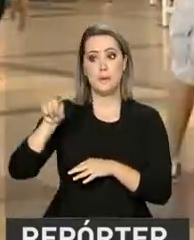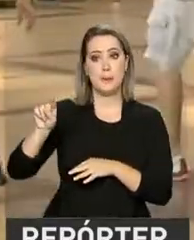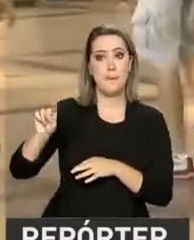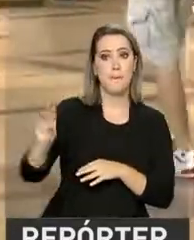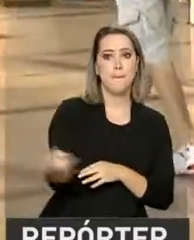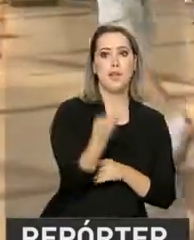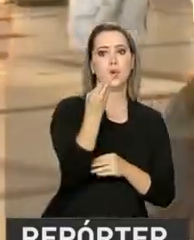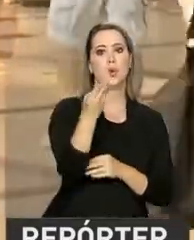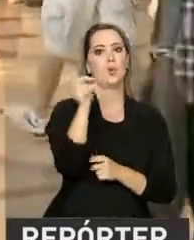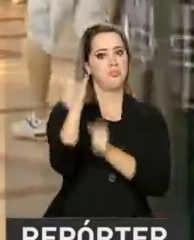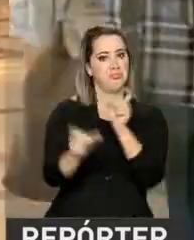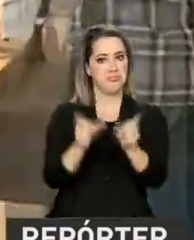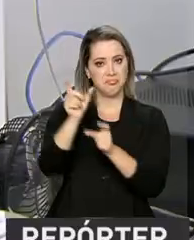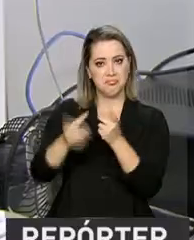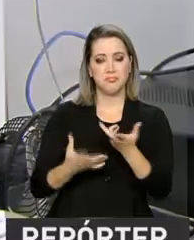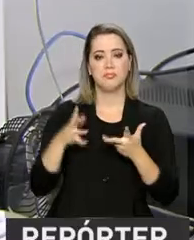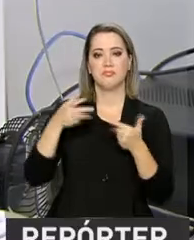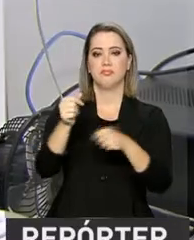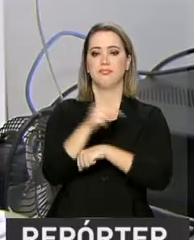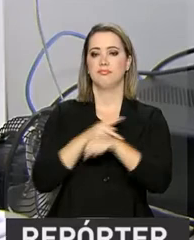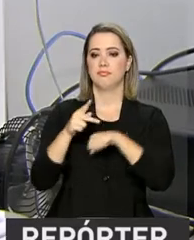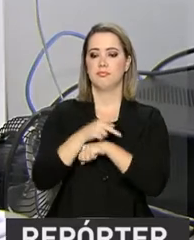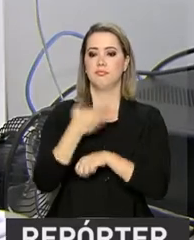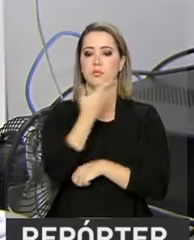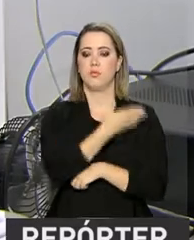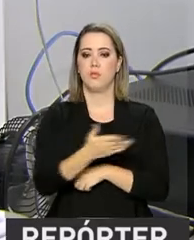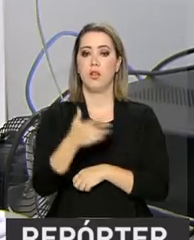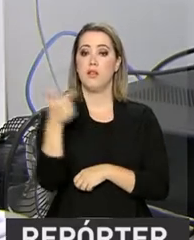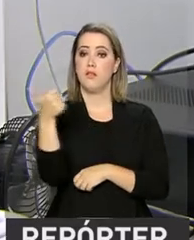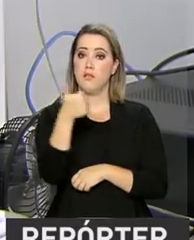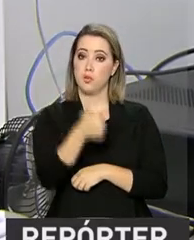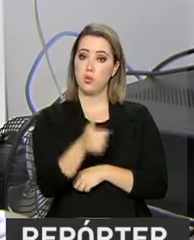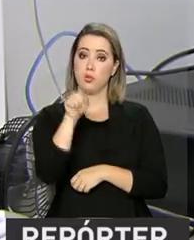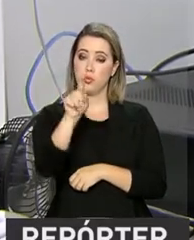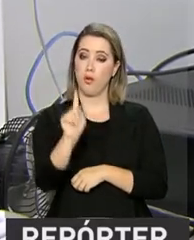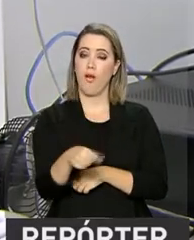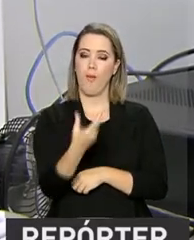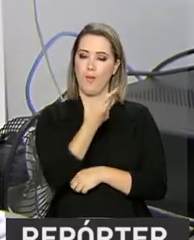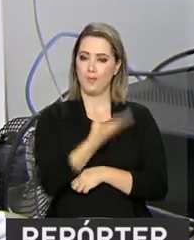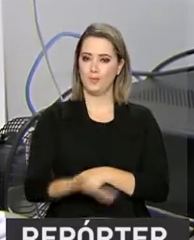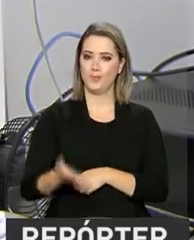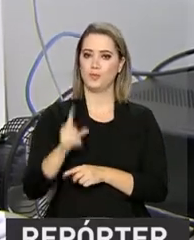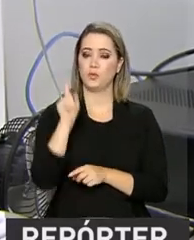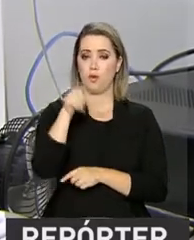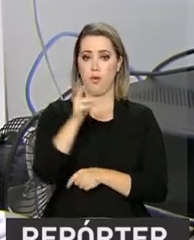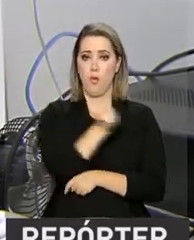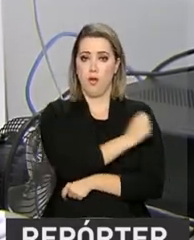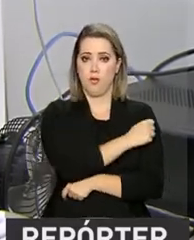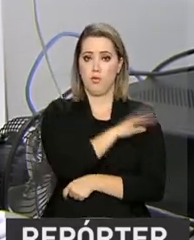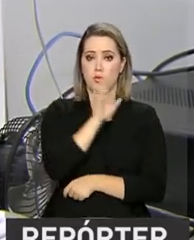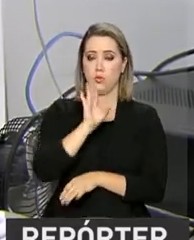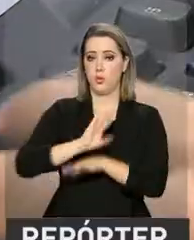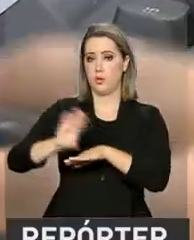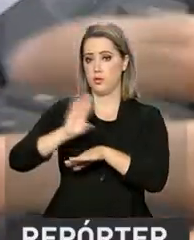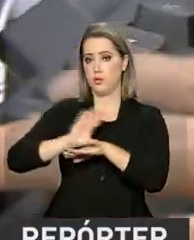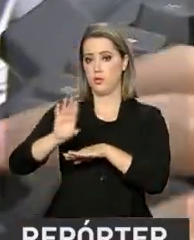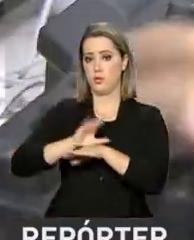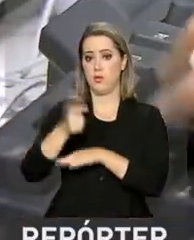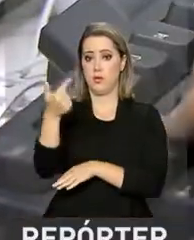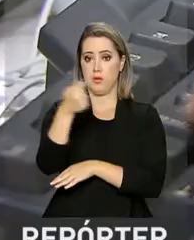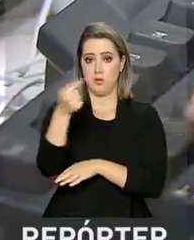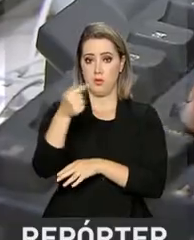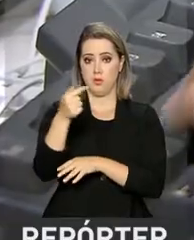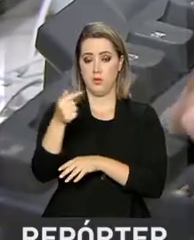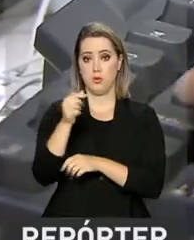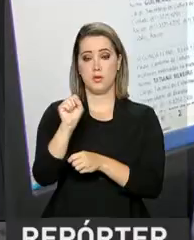estudantes em todo o país joão matos de 21 anos é um deles o estudante está cursando o 7º